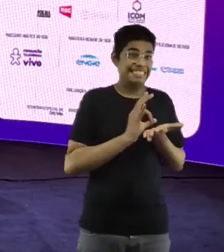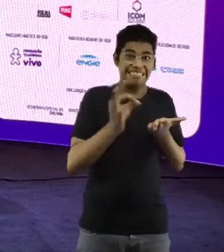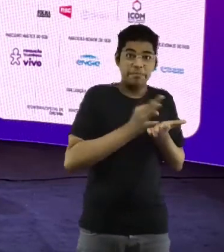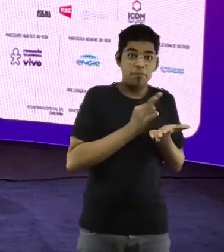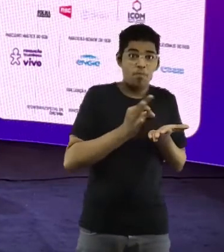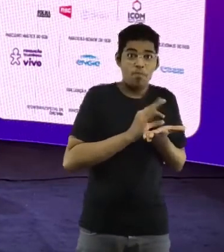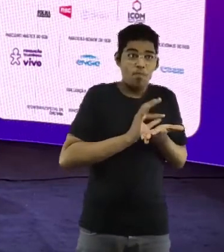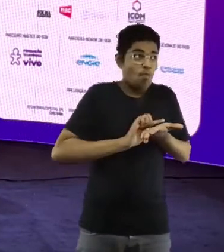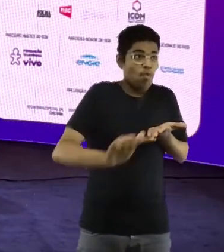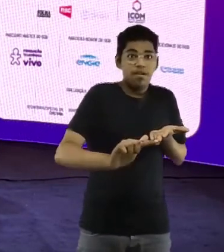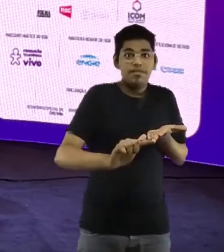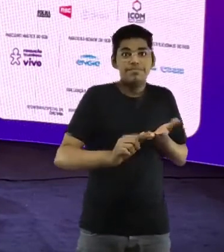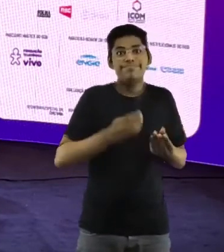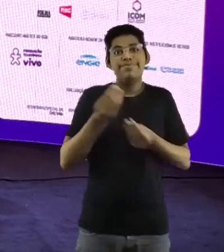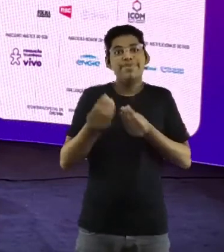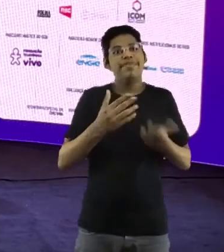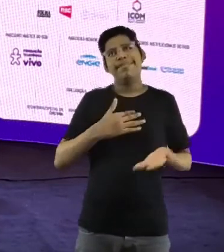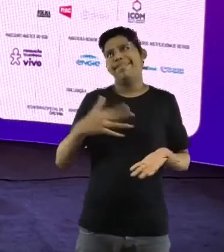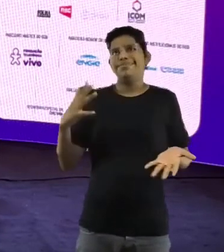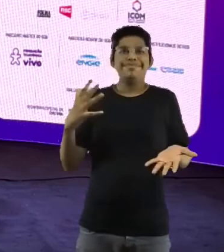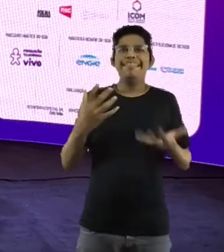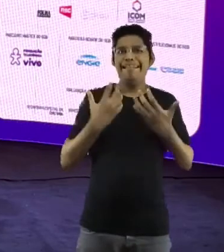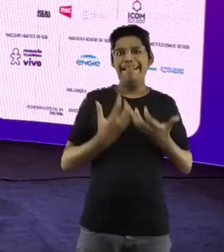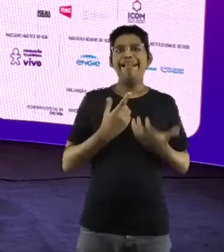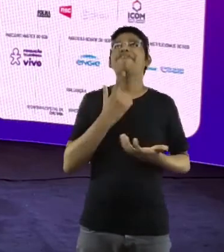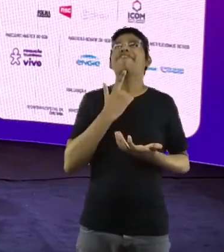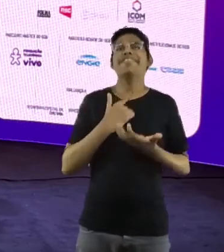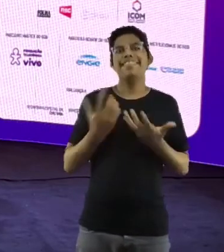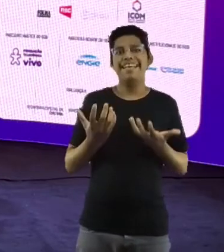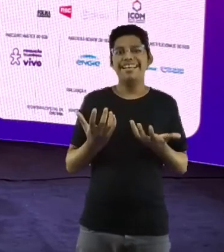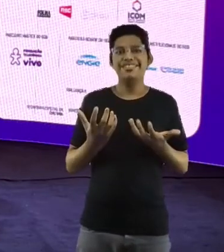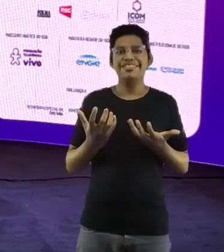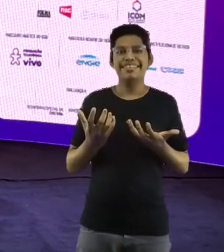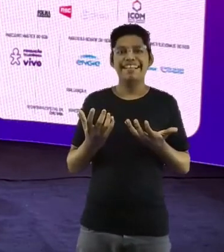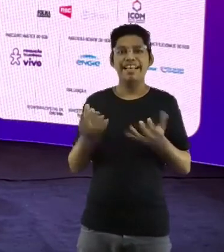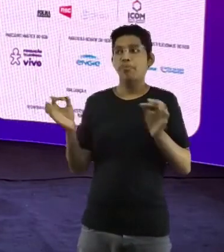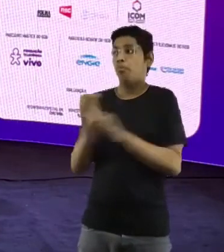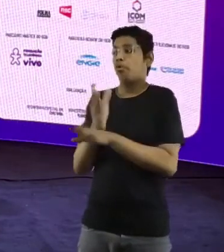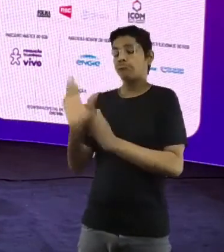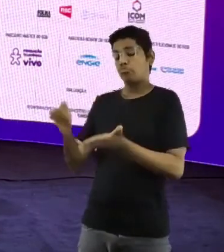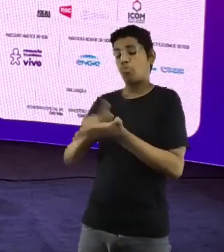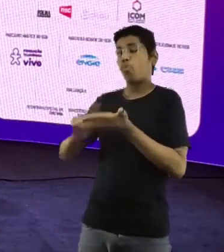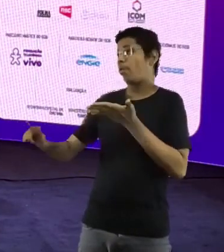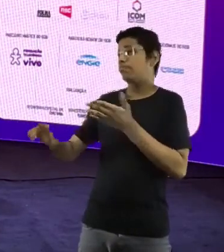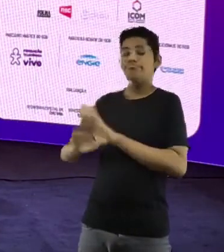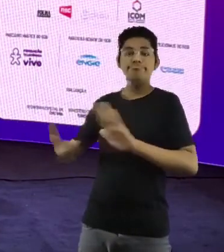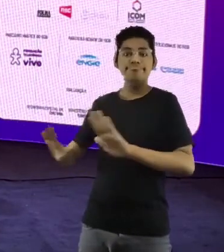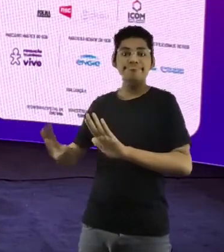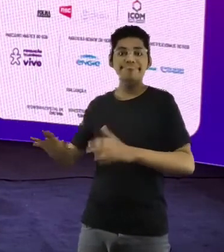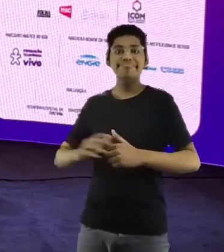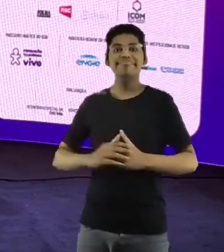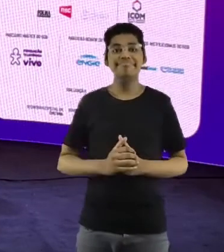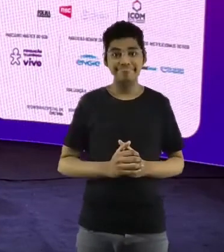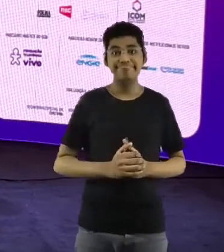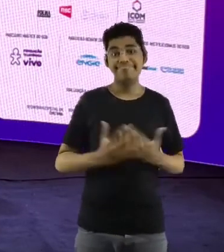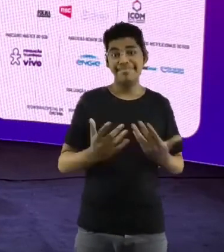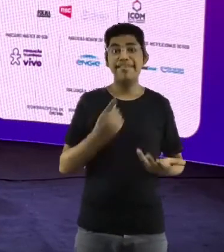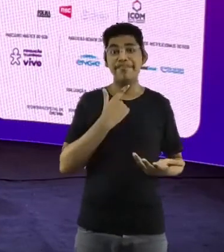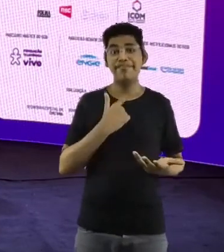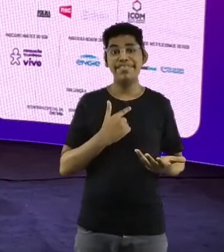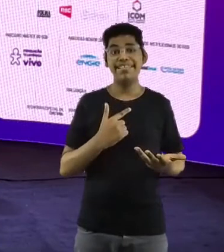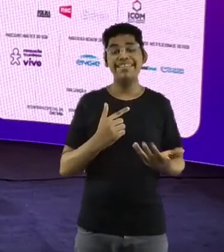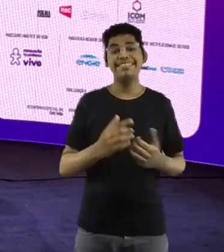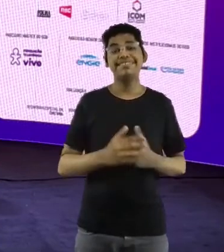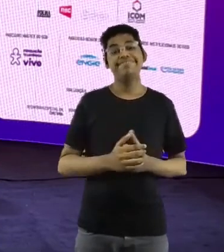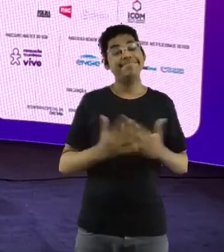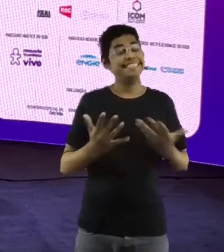eu adoraria achar um serviço desse que consiga fazer esse processo todo de fazer uma limpa. Infelizmente,